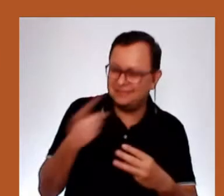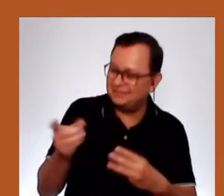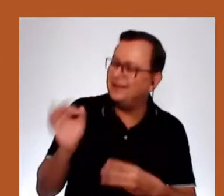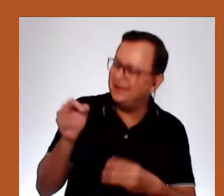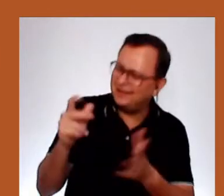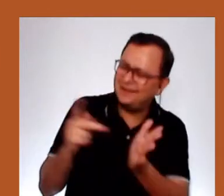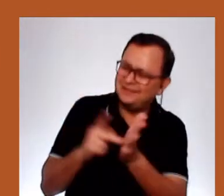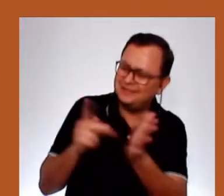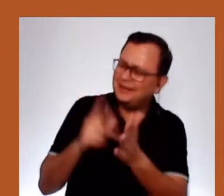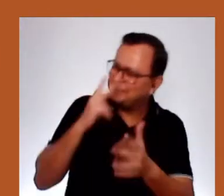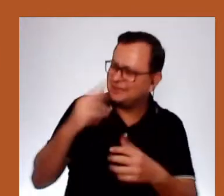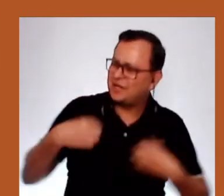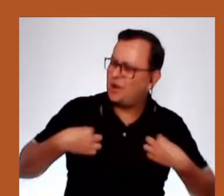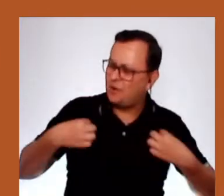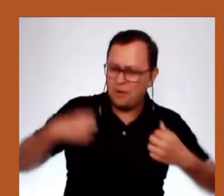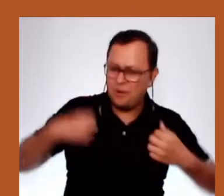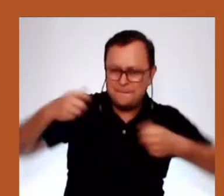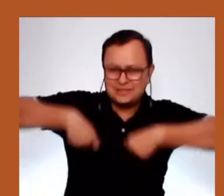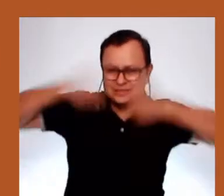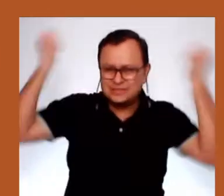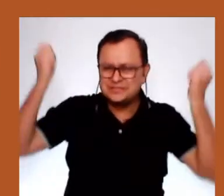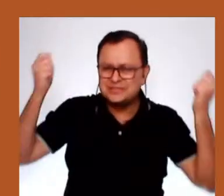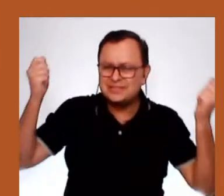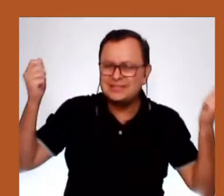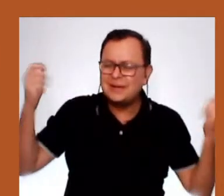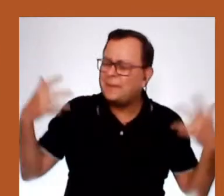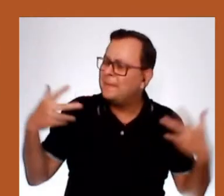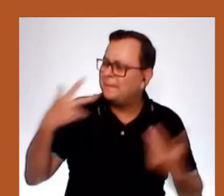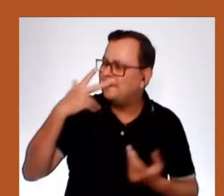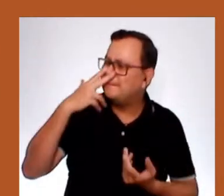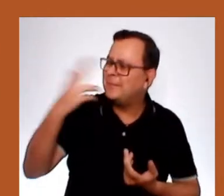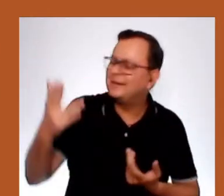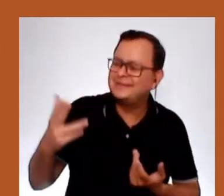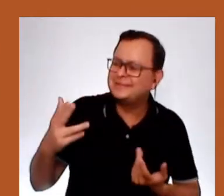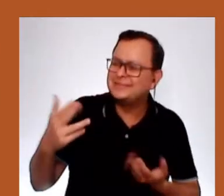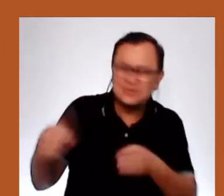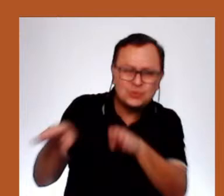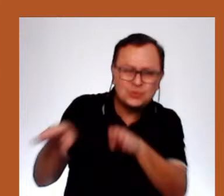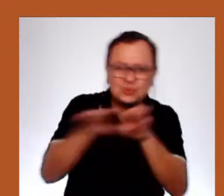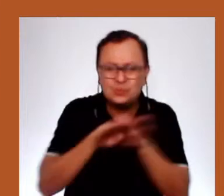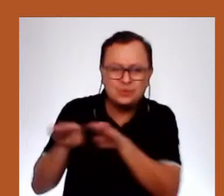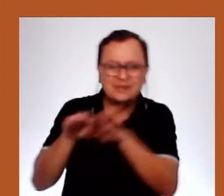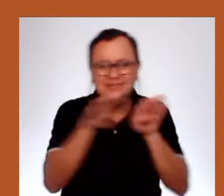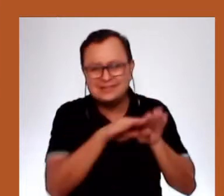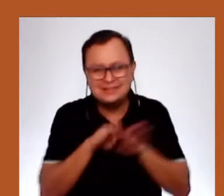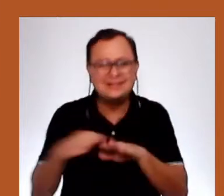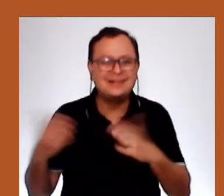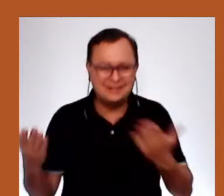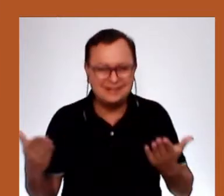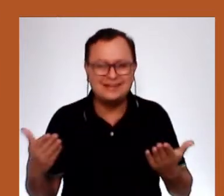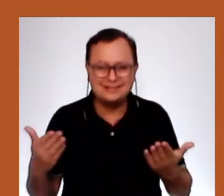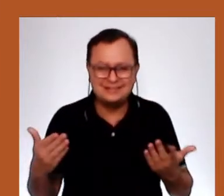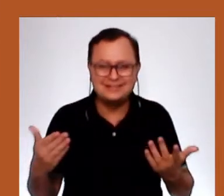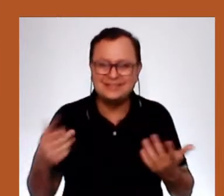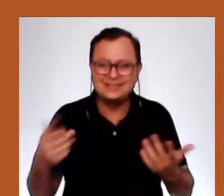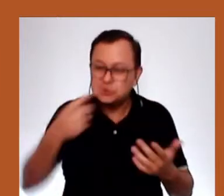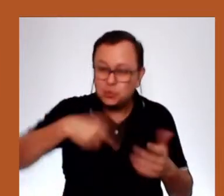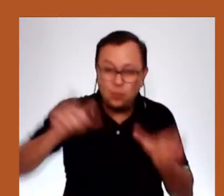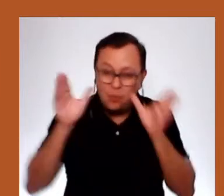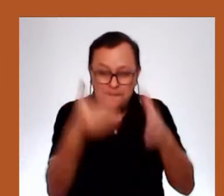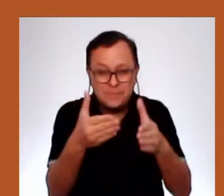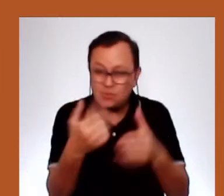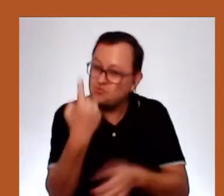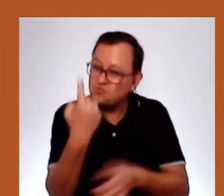uma horizontalização, né? É mais nivelado, estamos todos literalmente com a mesma finalidade, no